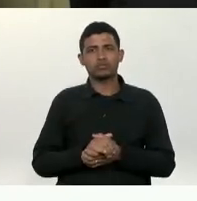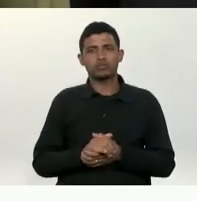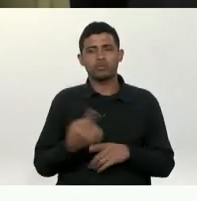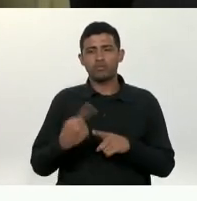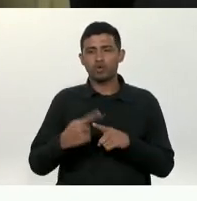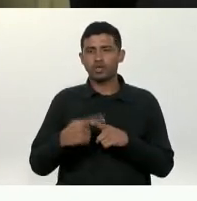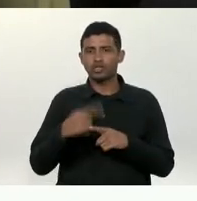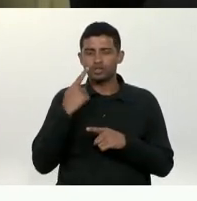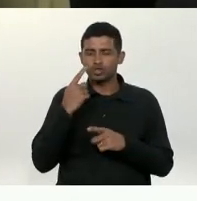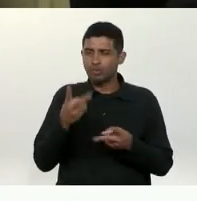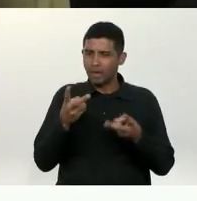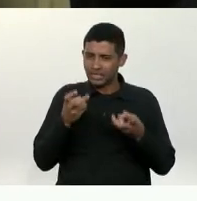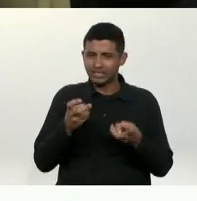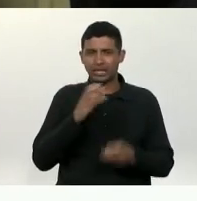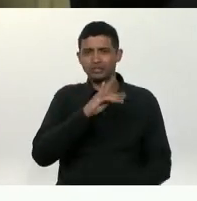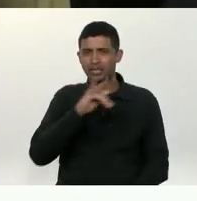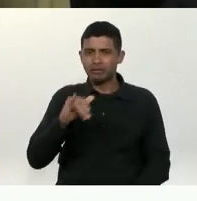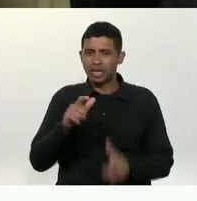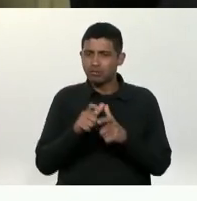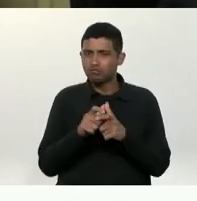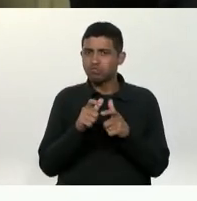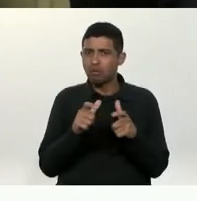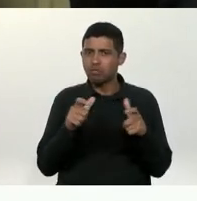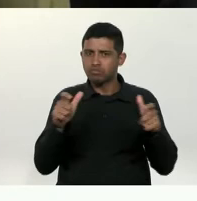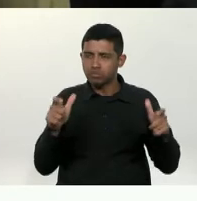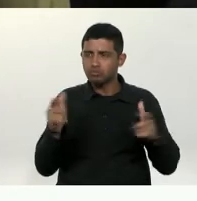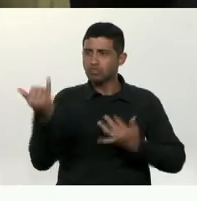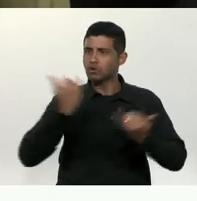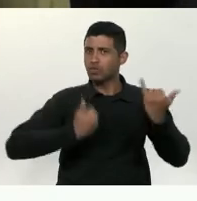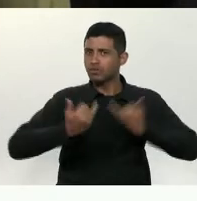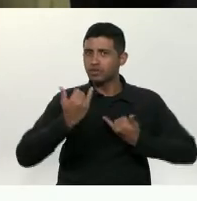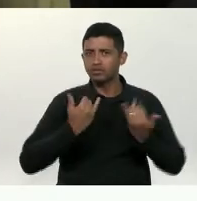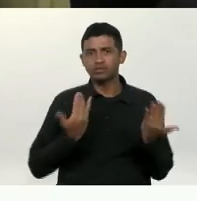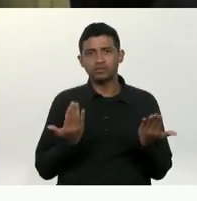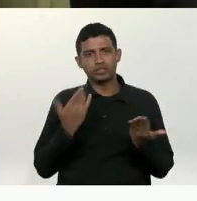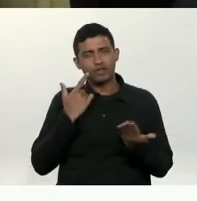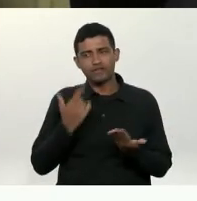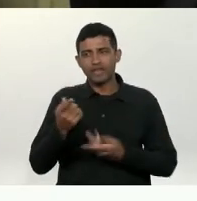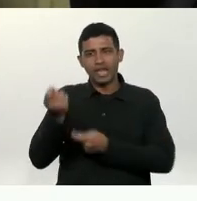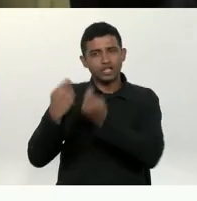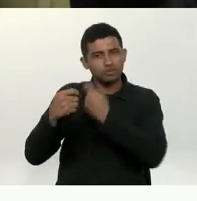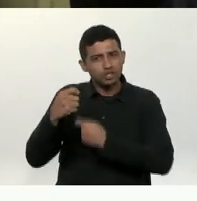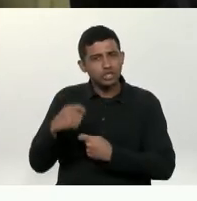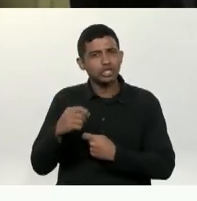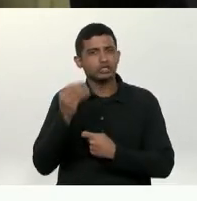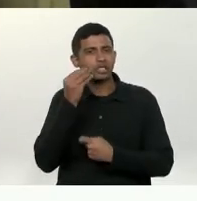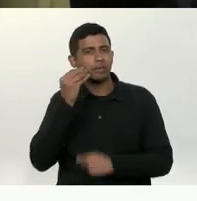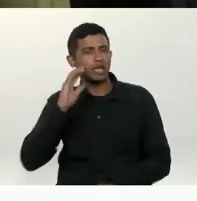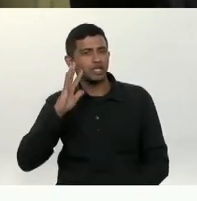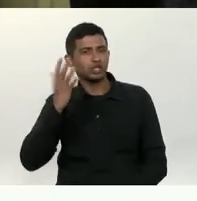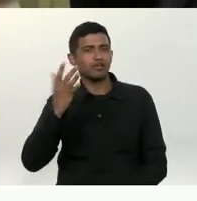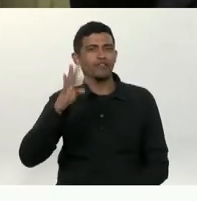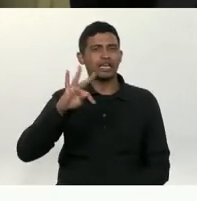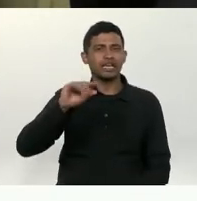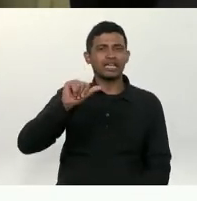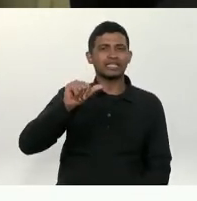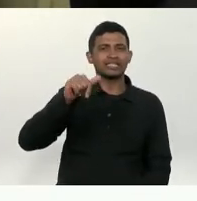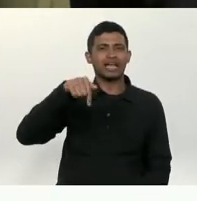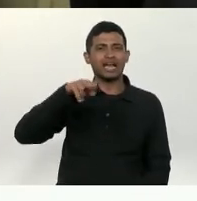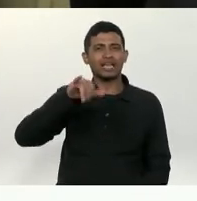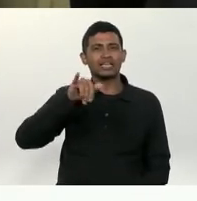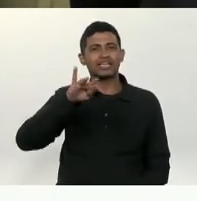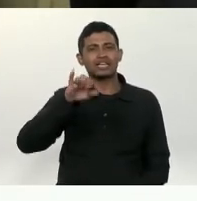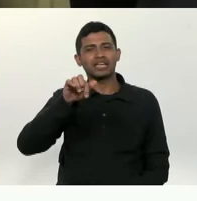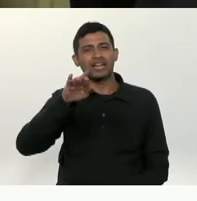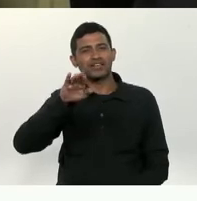está tomando, é importante para nós. Tem uma questão administrativa para resolver, de taquigrafia, não só o